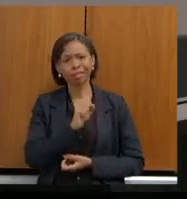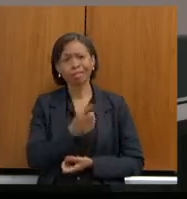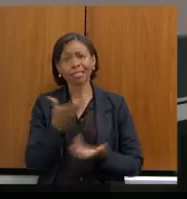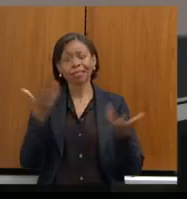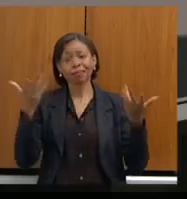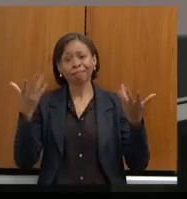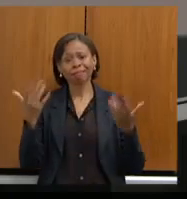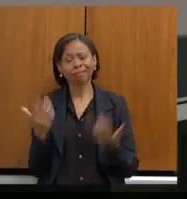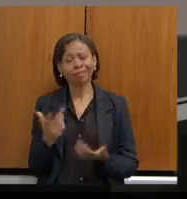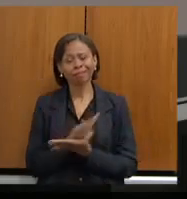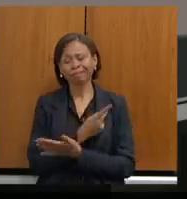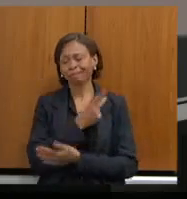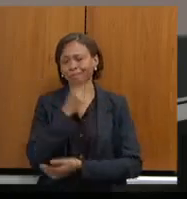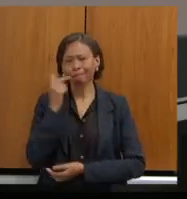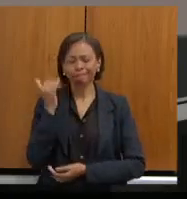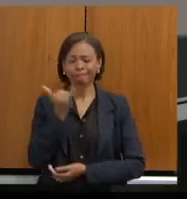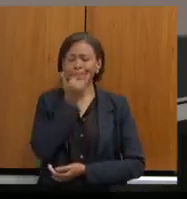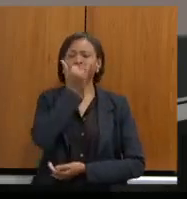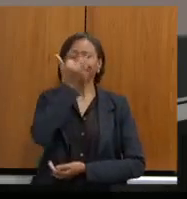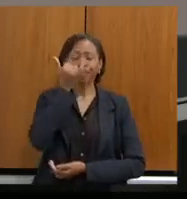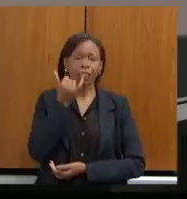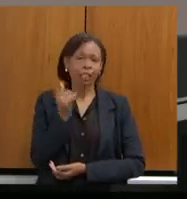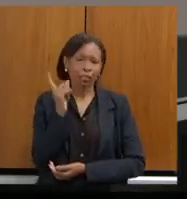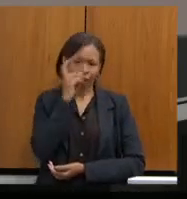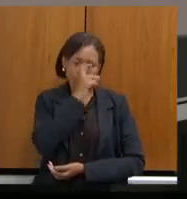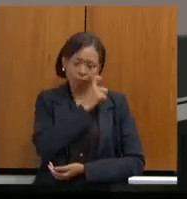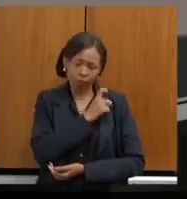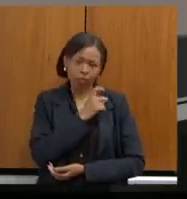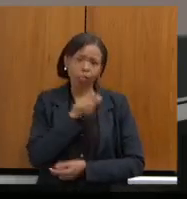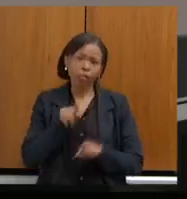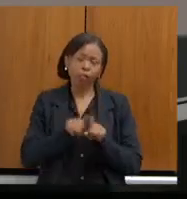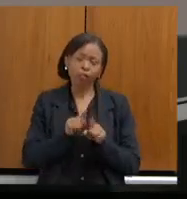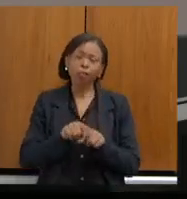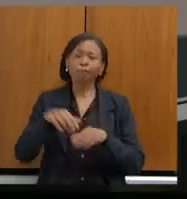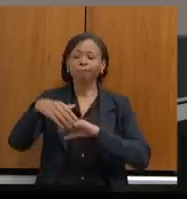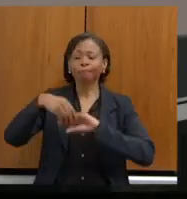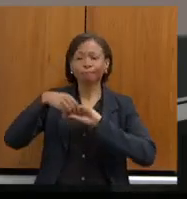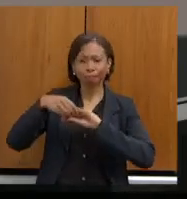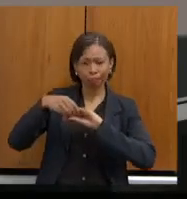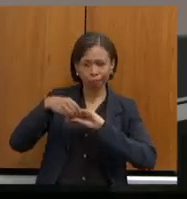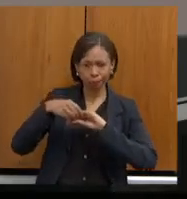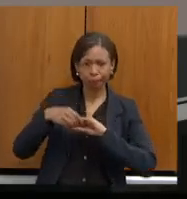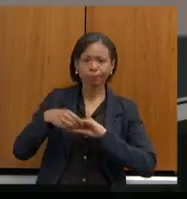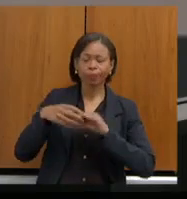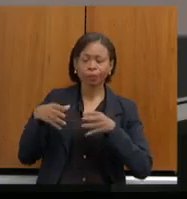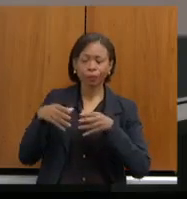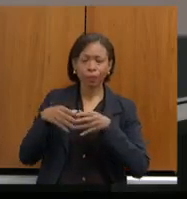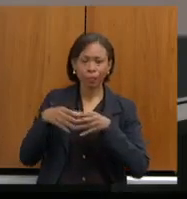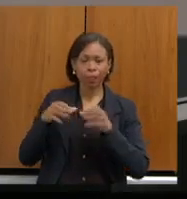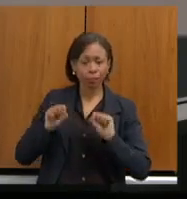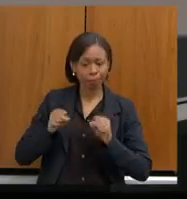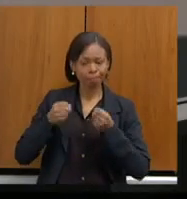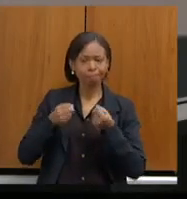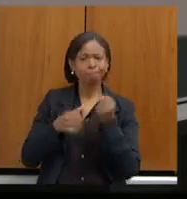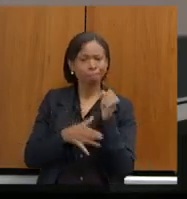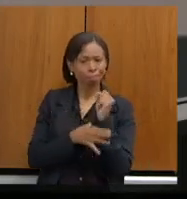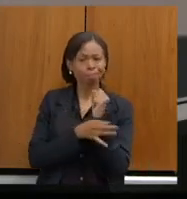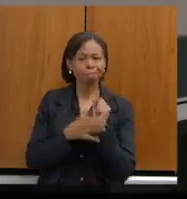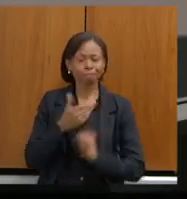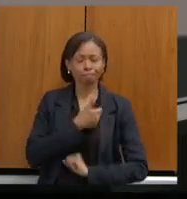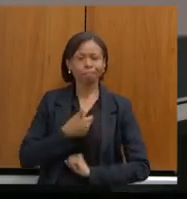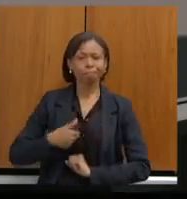acidentes que vão nos tirando E aí parabenizar a comissão de segurança pública da Assembleia Legislativa porque sobre a